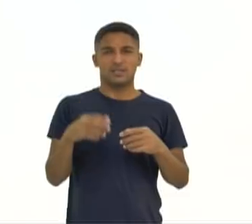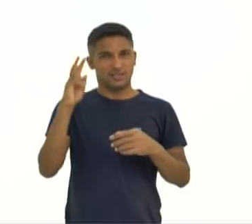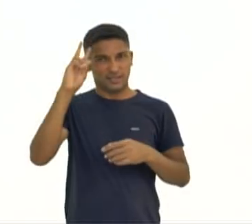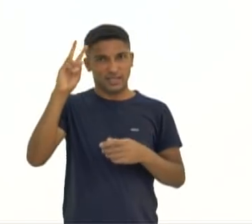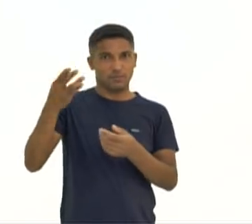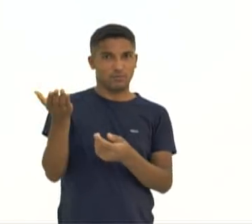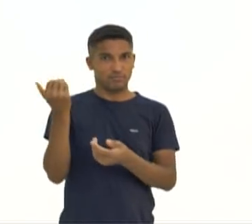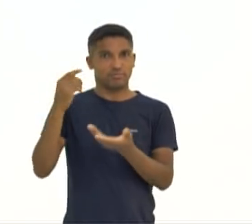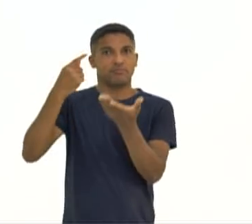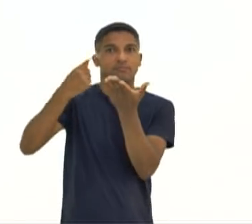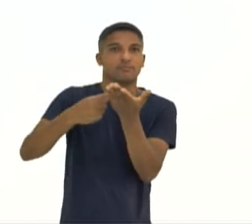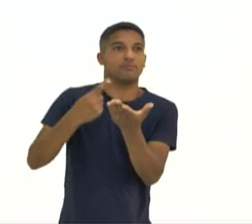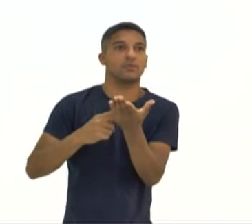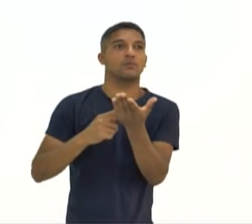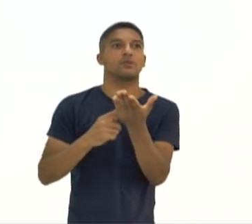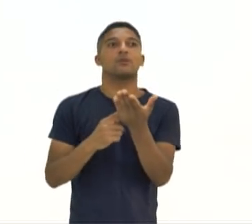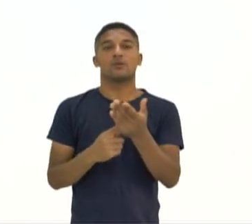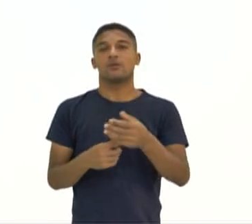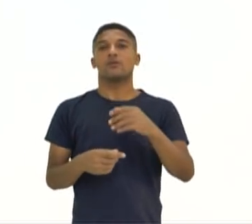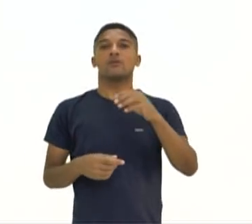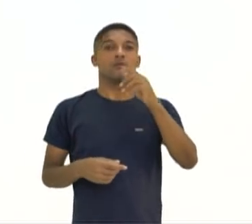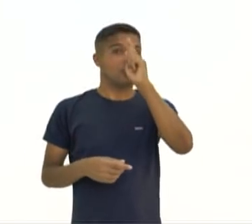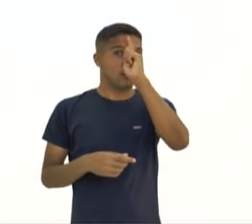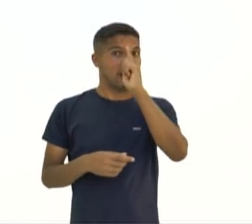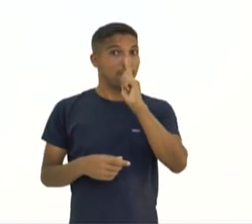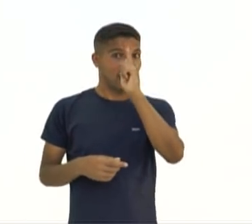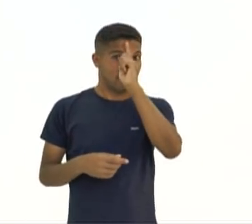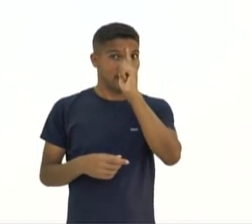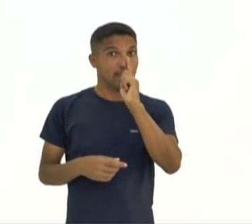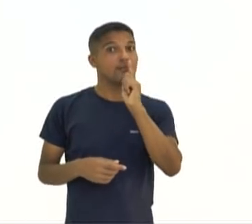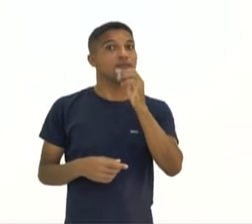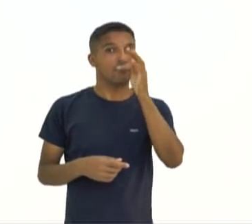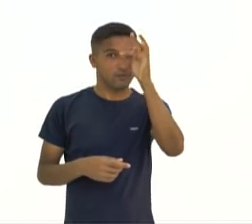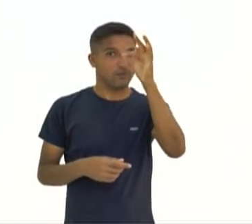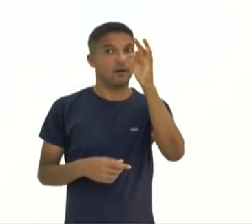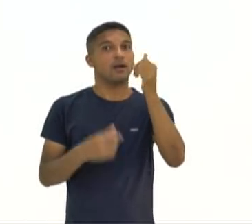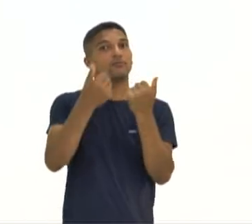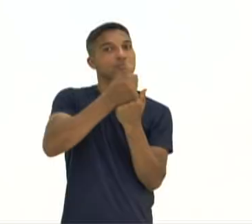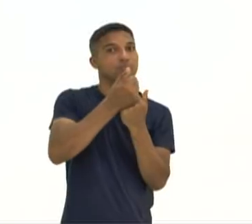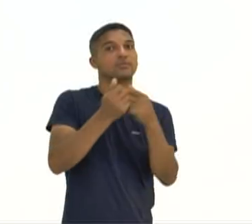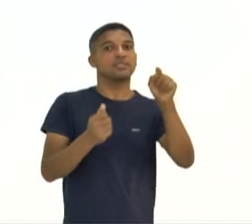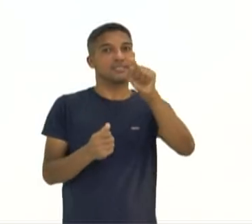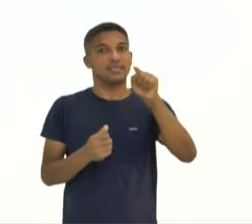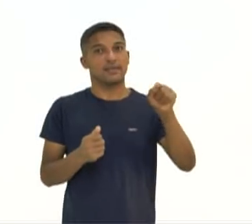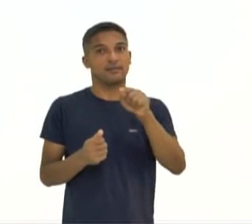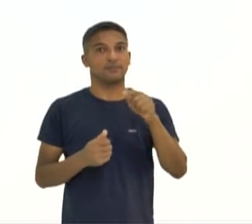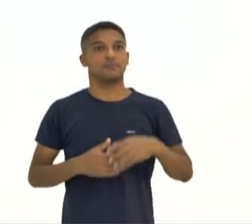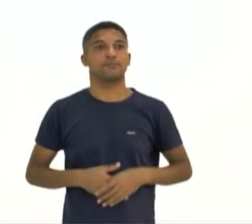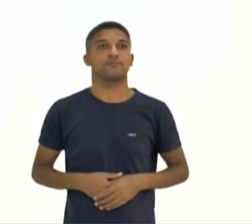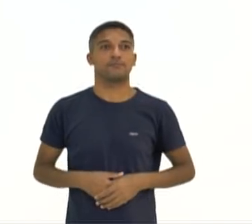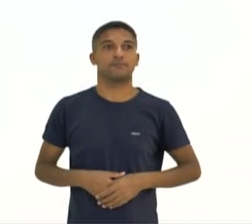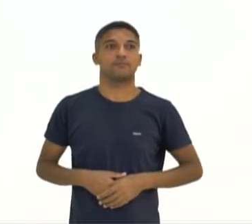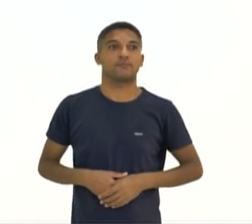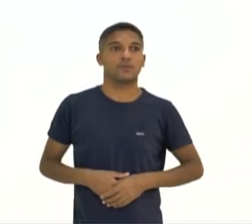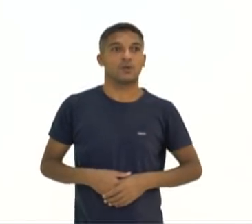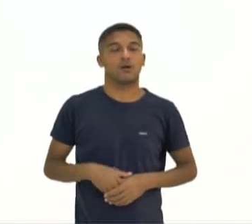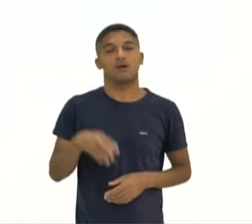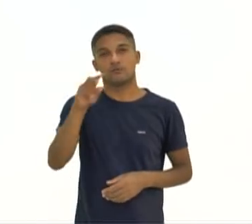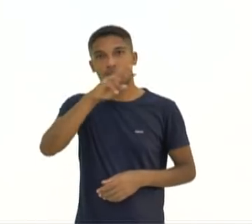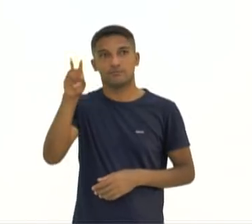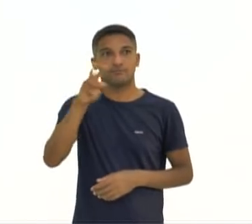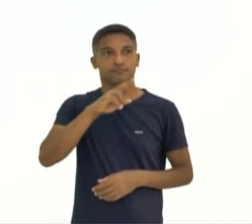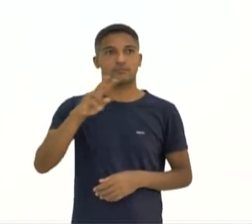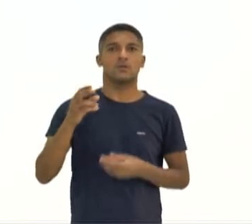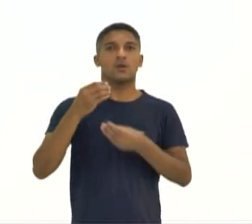no início, né, que nós chamaríamos a flor amarela de Z. Igual a 3. E agora, como que eu faço para